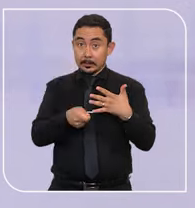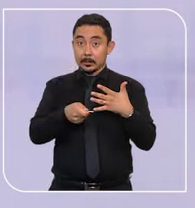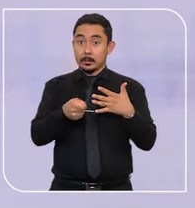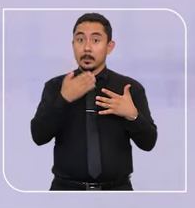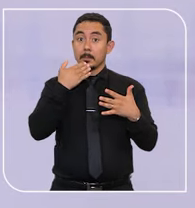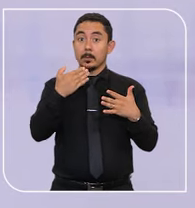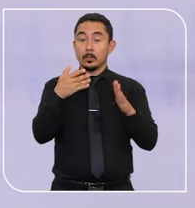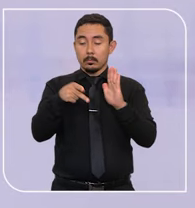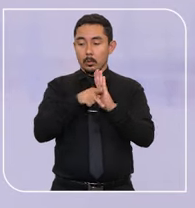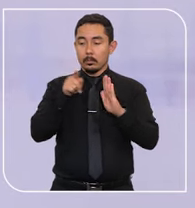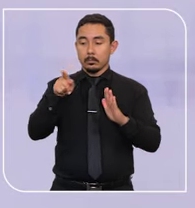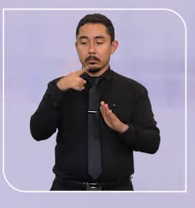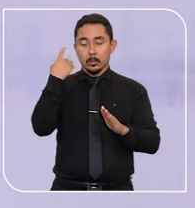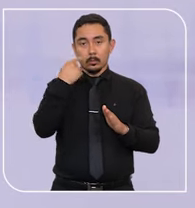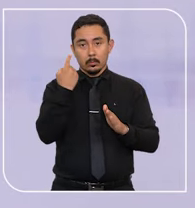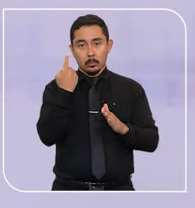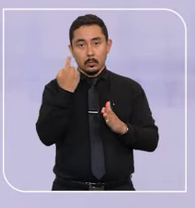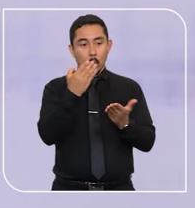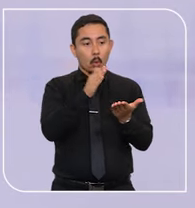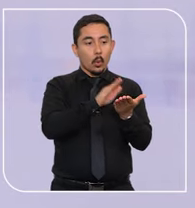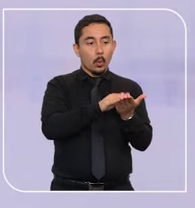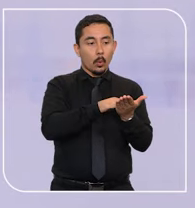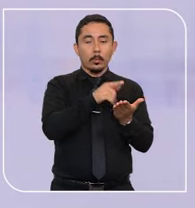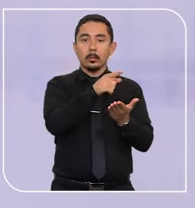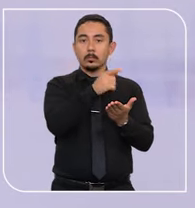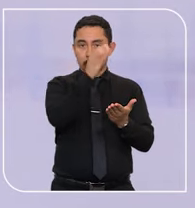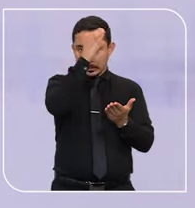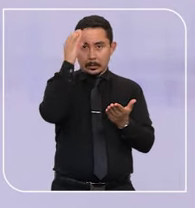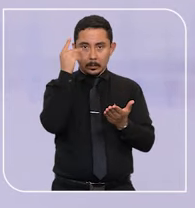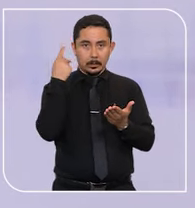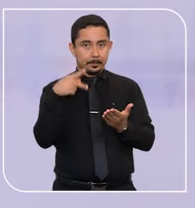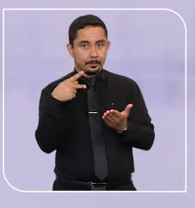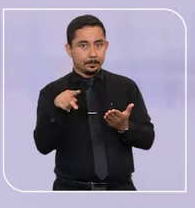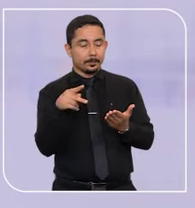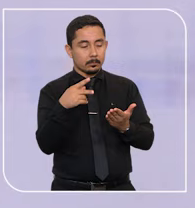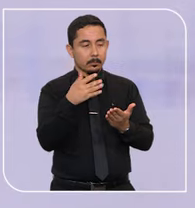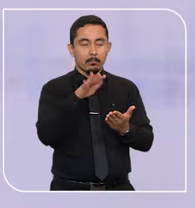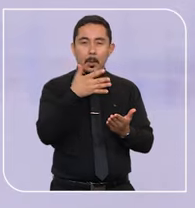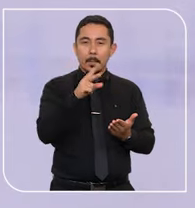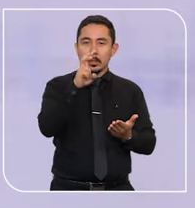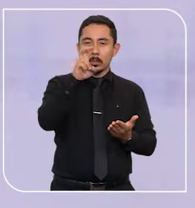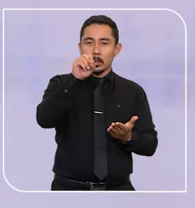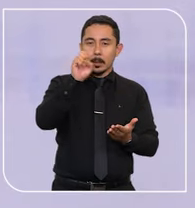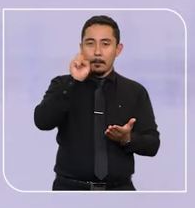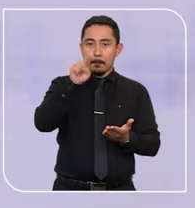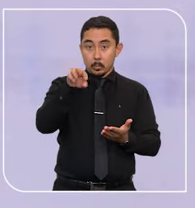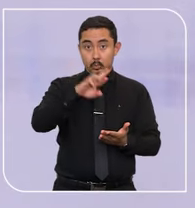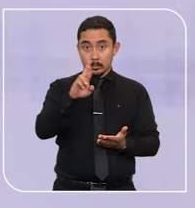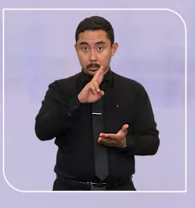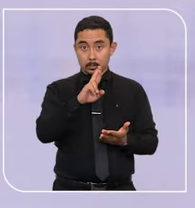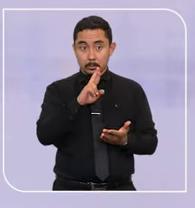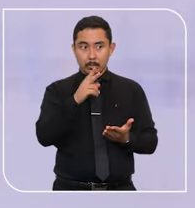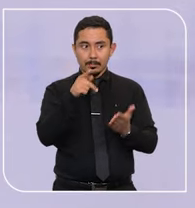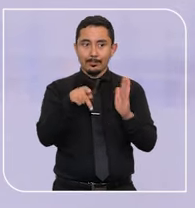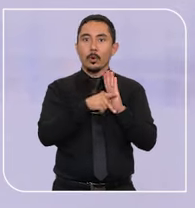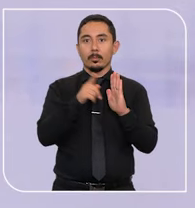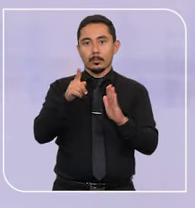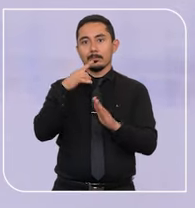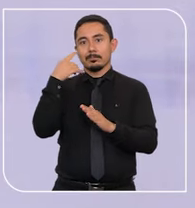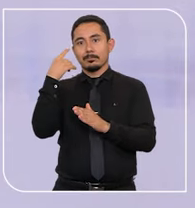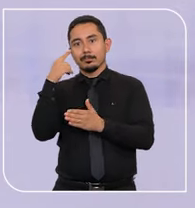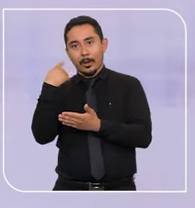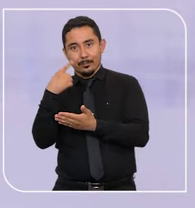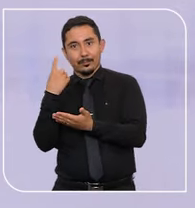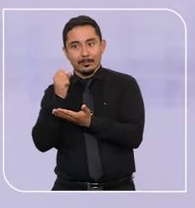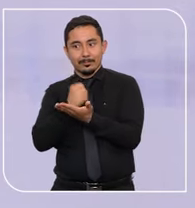cumprimento de sentença requerido por uma advogada que cobrava do ex-cliente o pagamento de cerca de R 50.000 referentes a